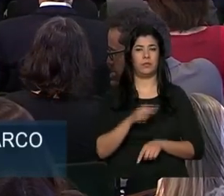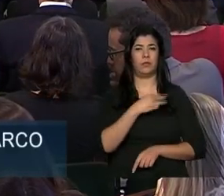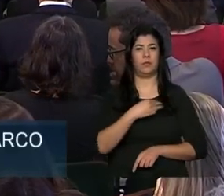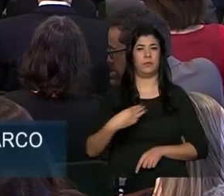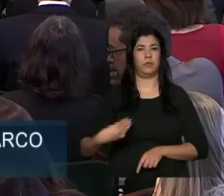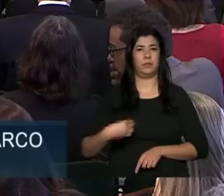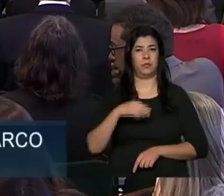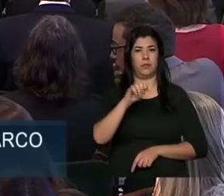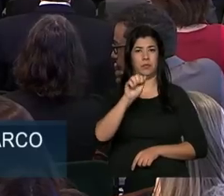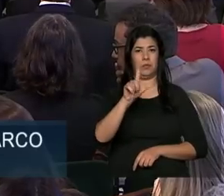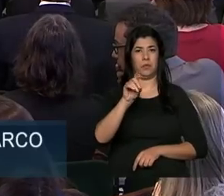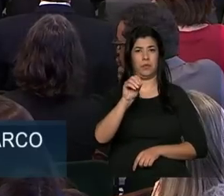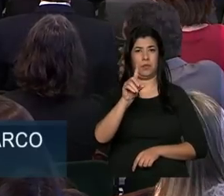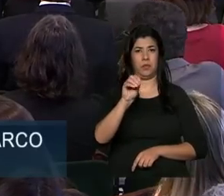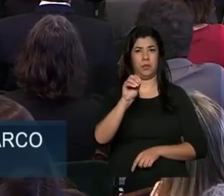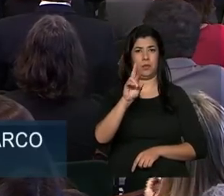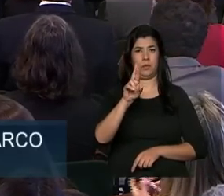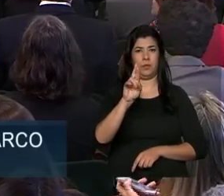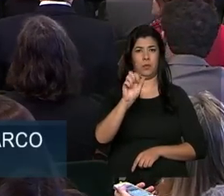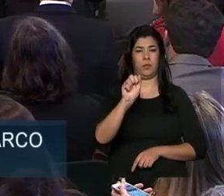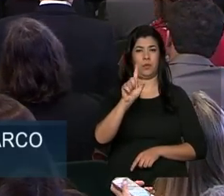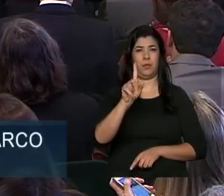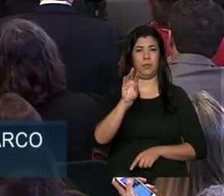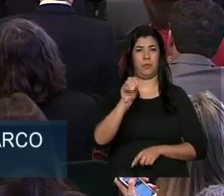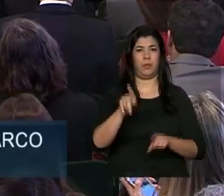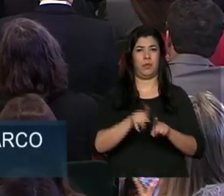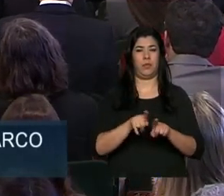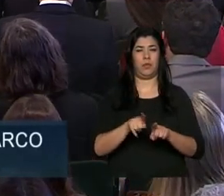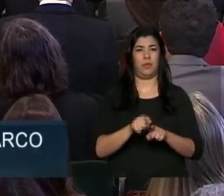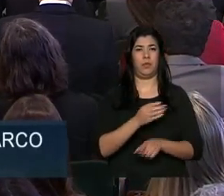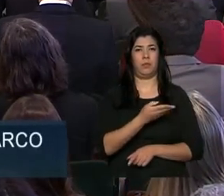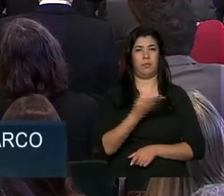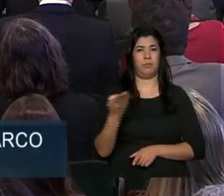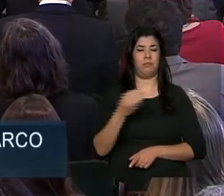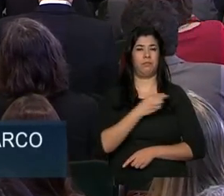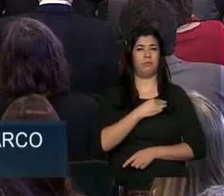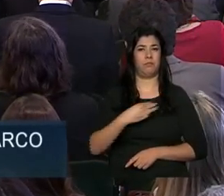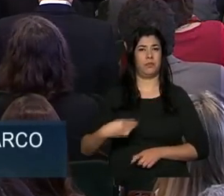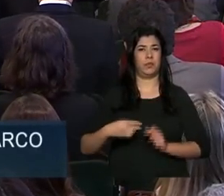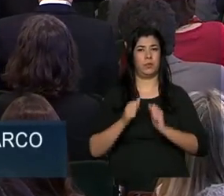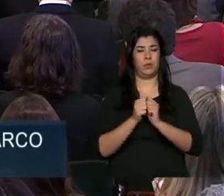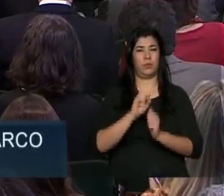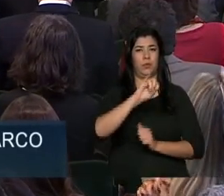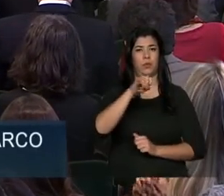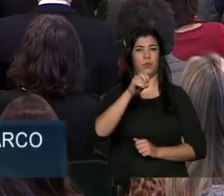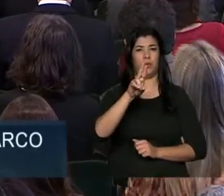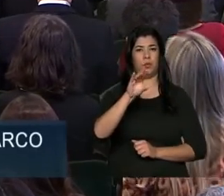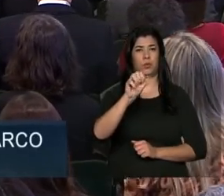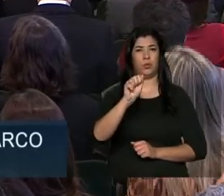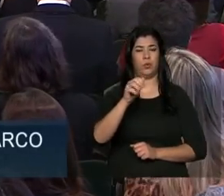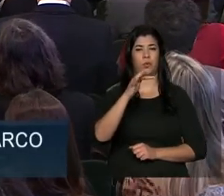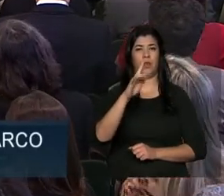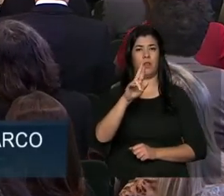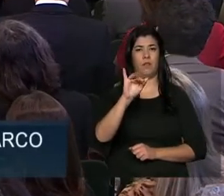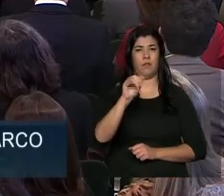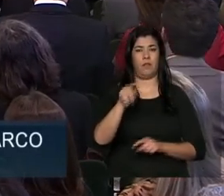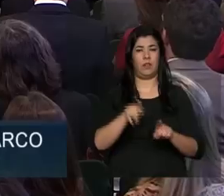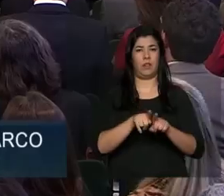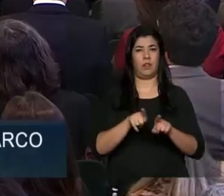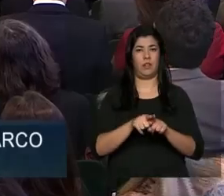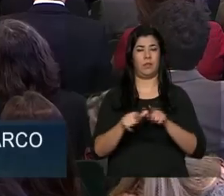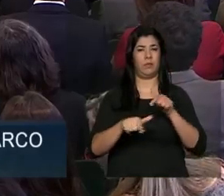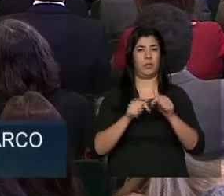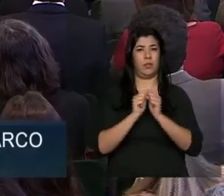cumprimento os demais ministros aqui presentes em nome do meu querido amigo e vizinho, Juca Ferreira, já que compartilhamos o mesmo